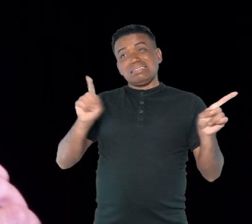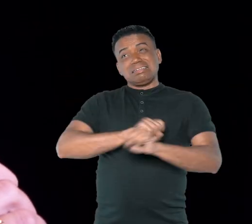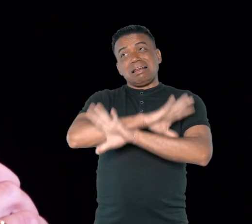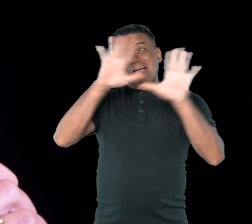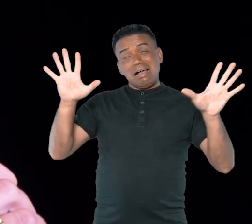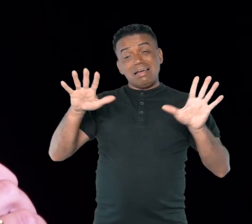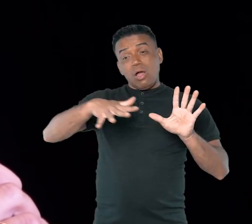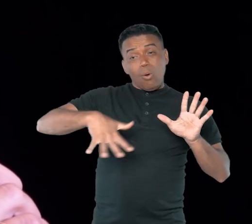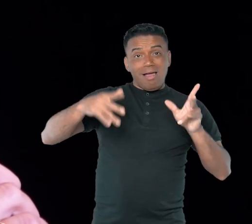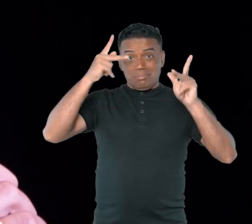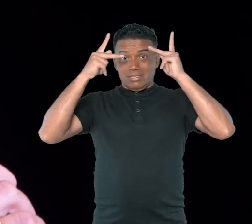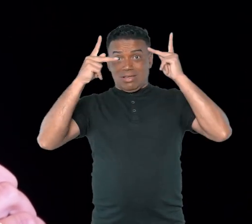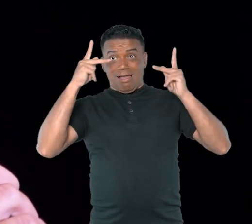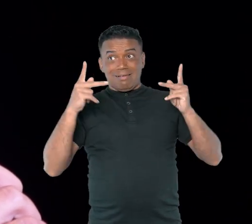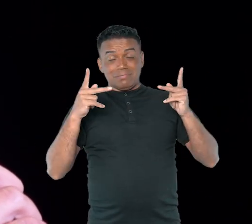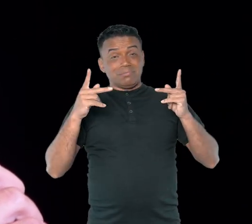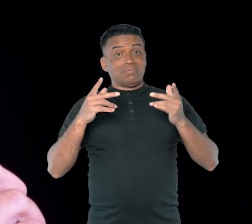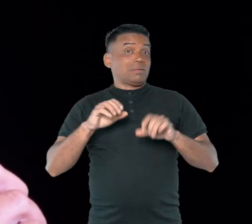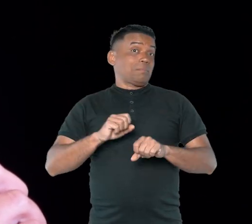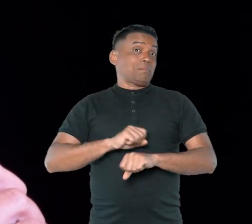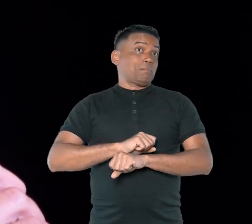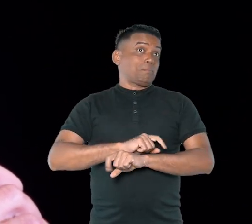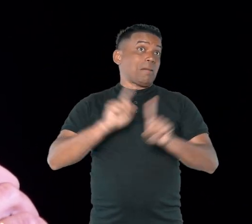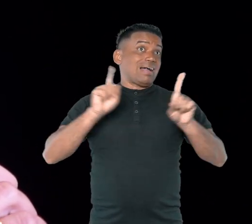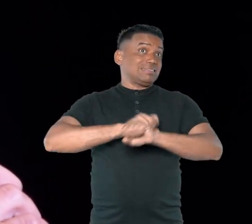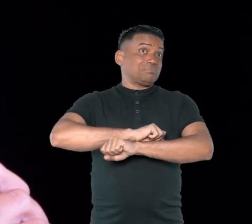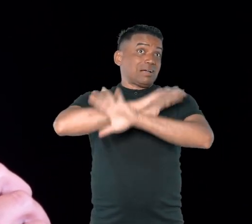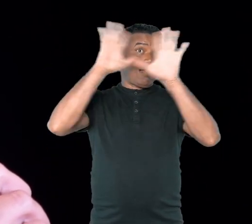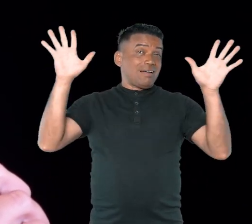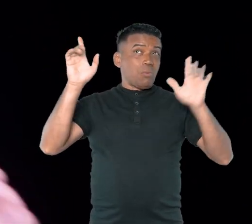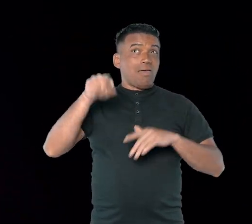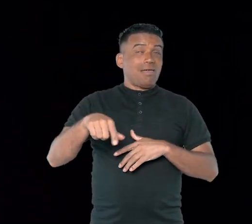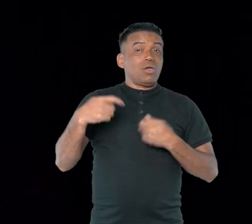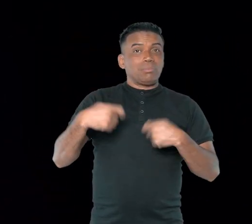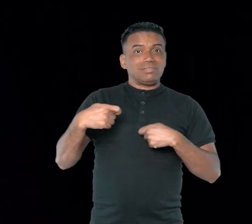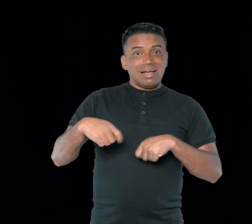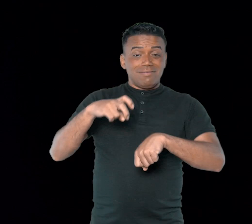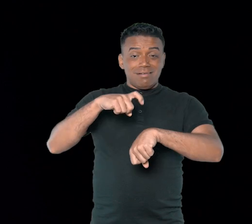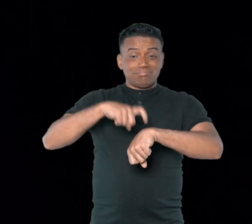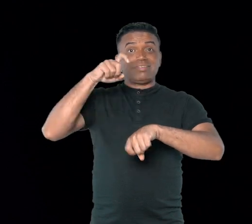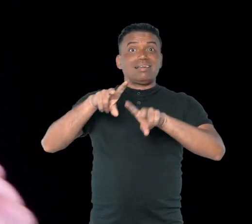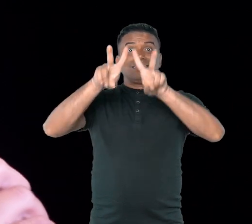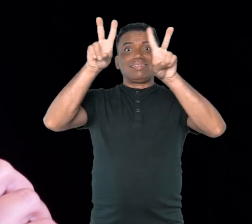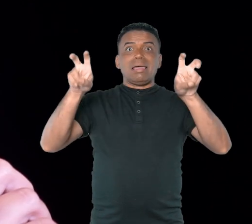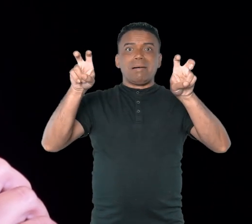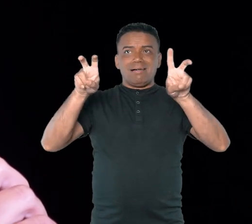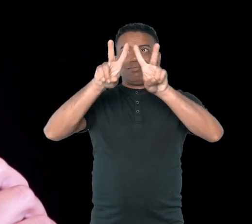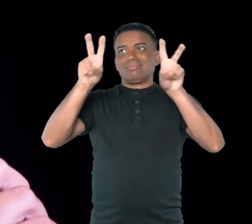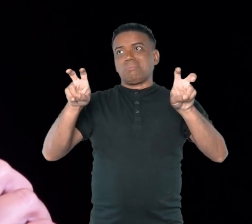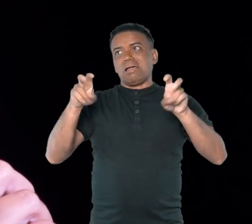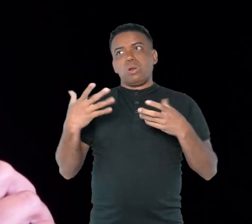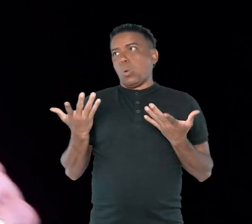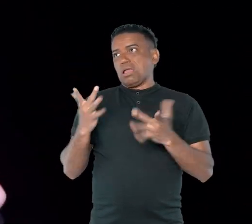né? A mais óbvia é que eu precisava de um tema. Eu não queria escrever um